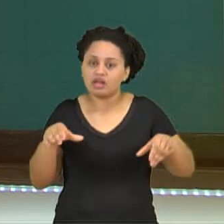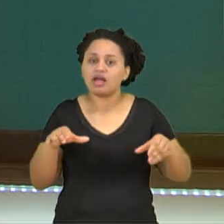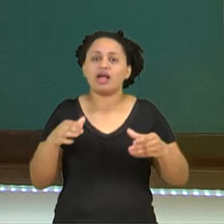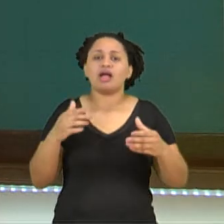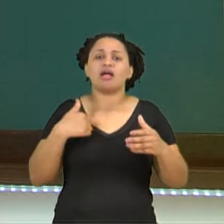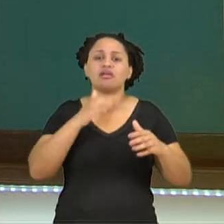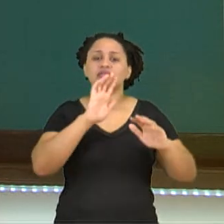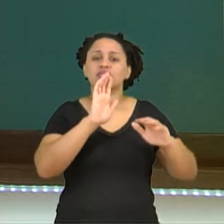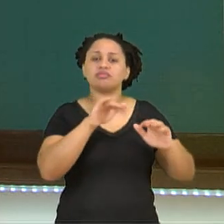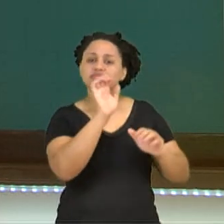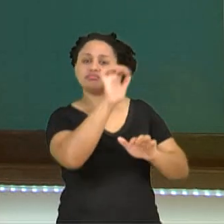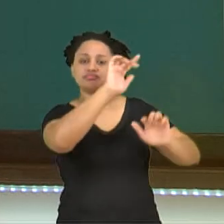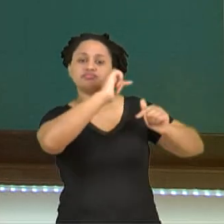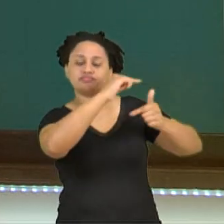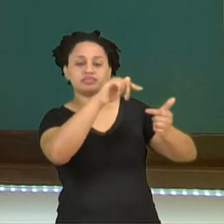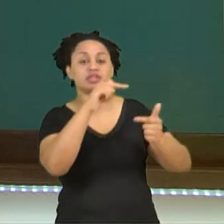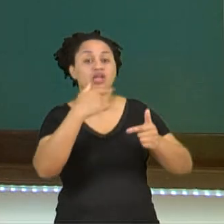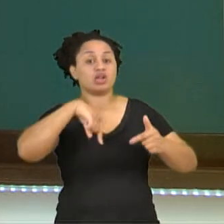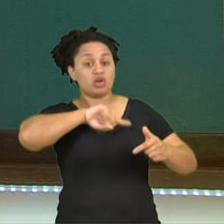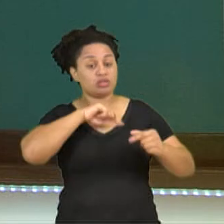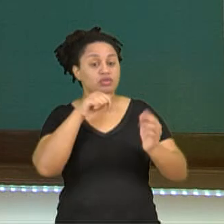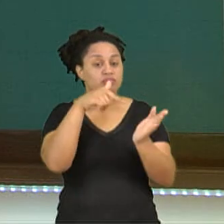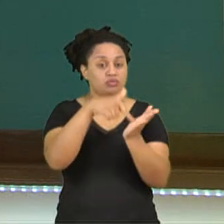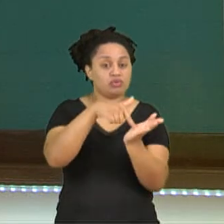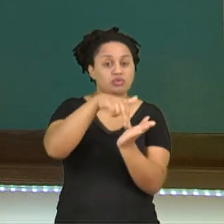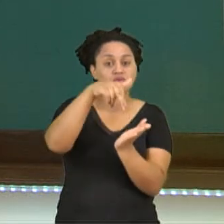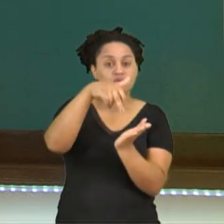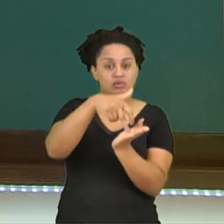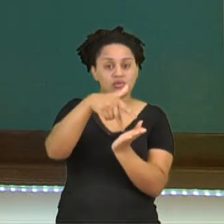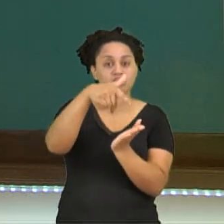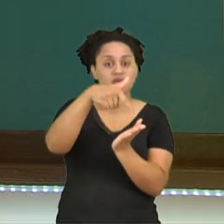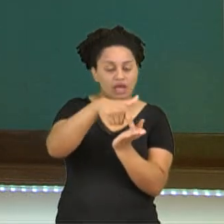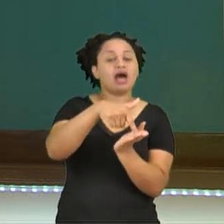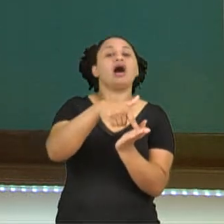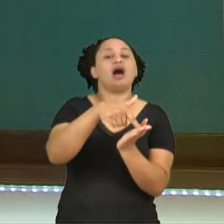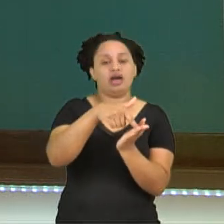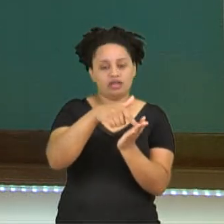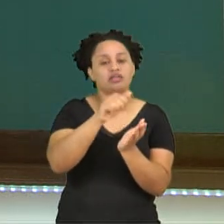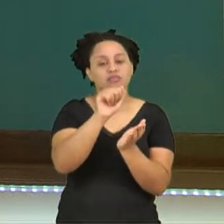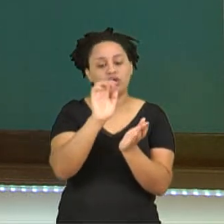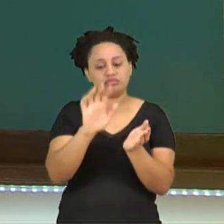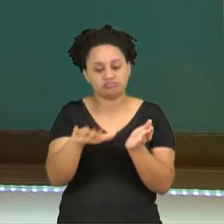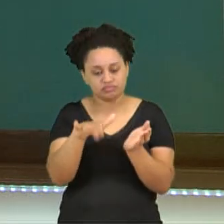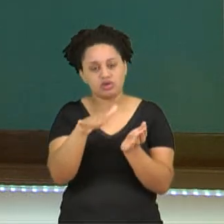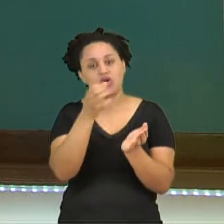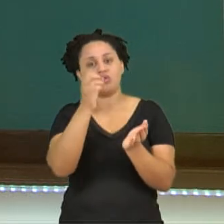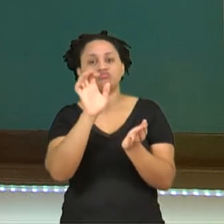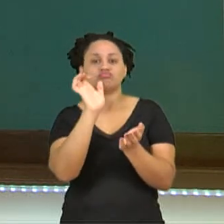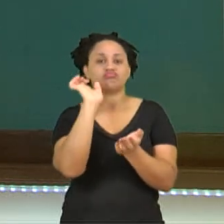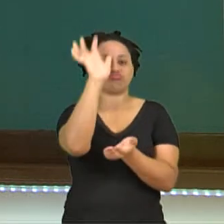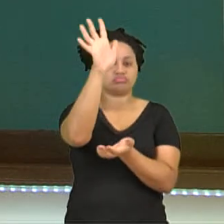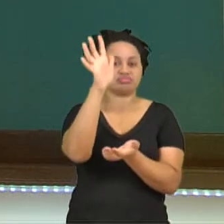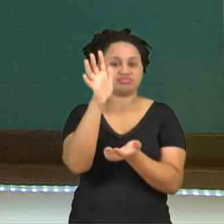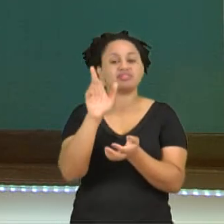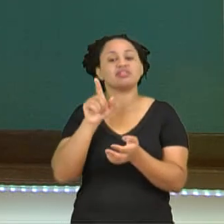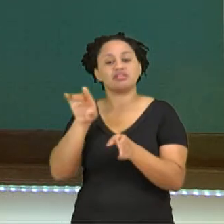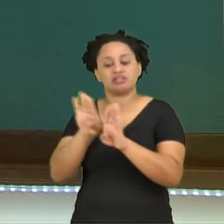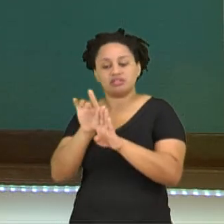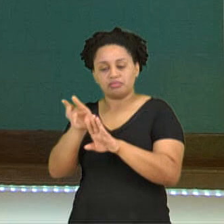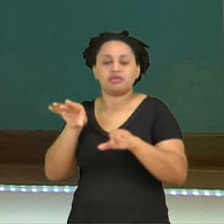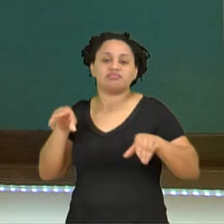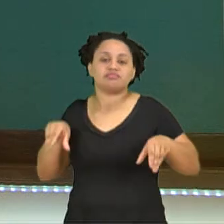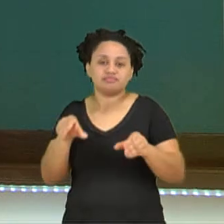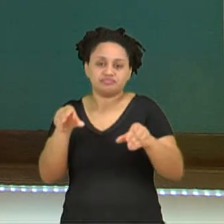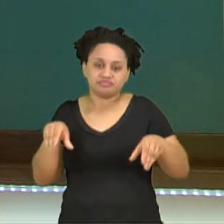no basquetebol. Nós temos que dar dois passos para depois passar essa bola, arremessar, não é? Mesma coisa o jogador em cadeira